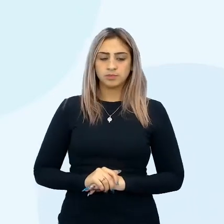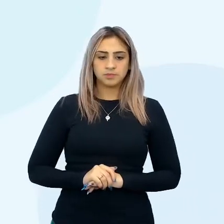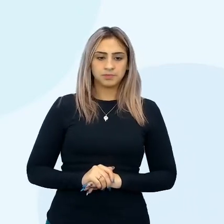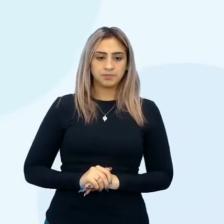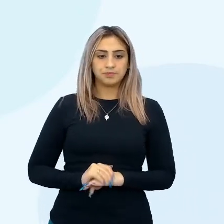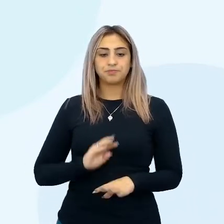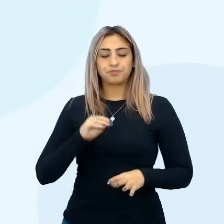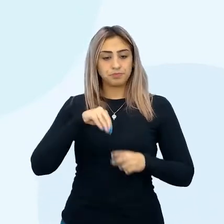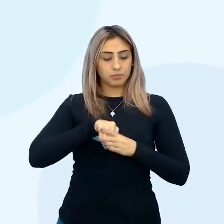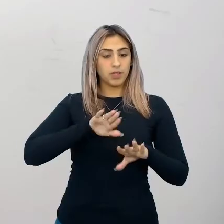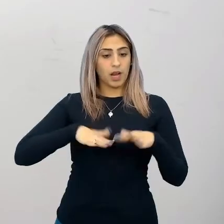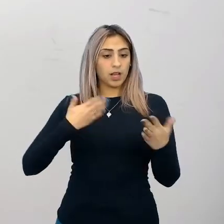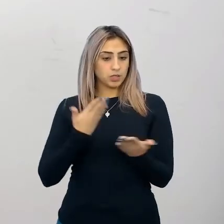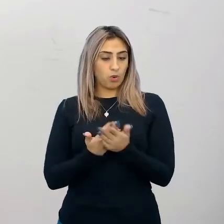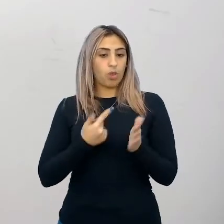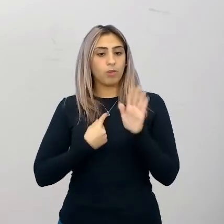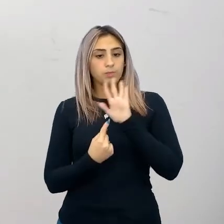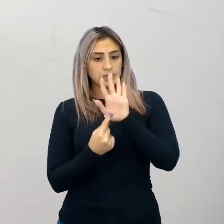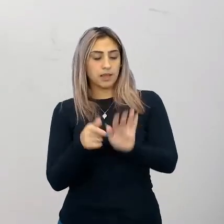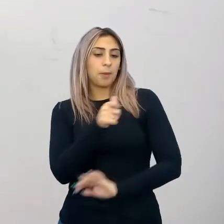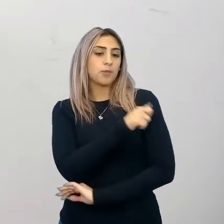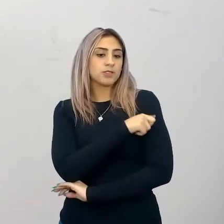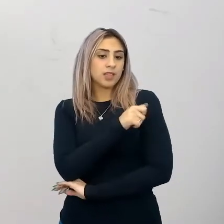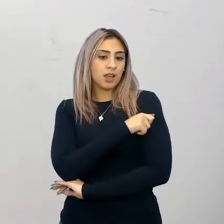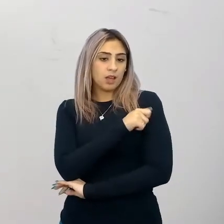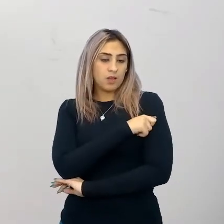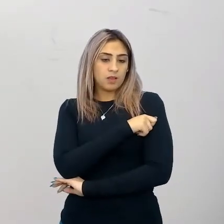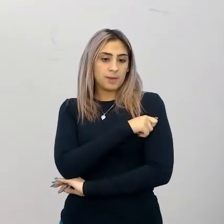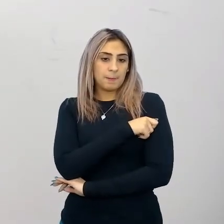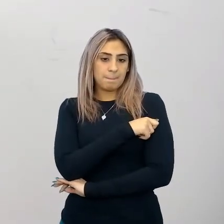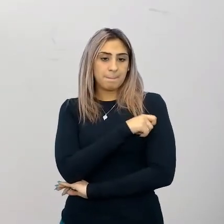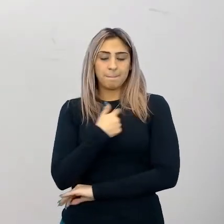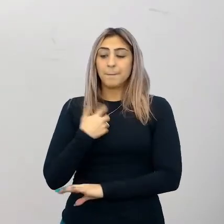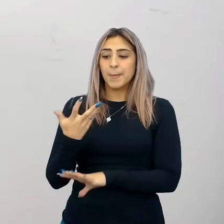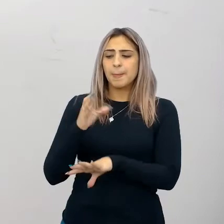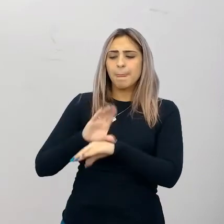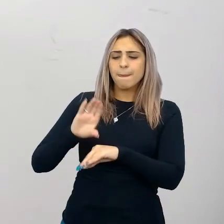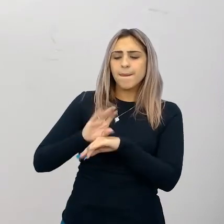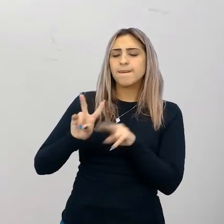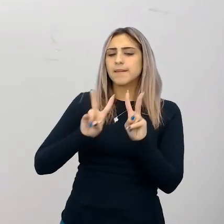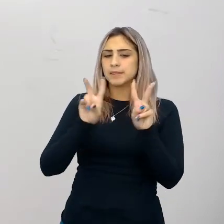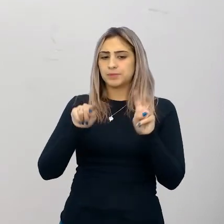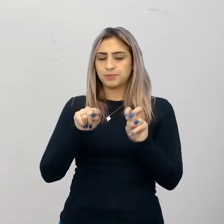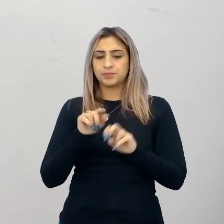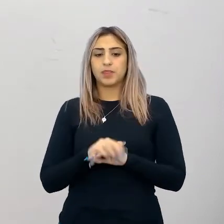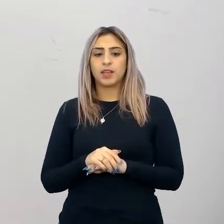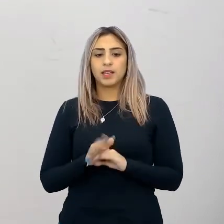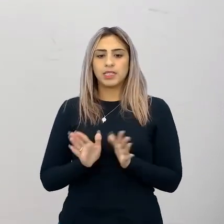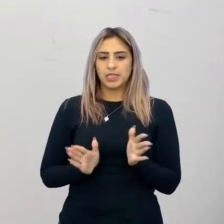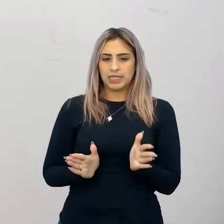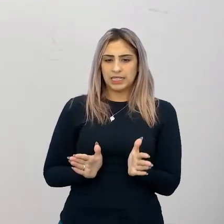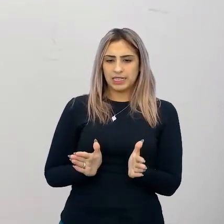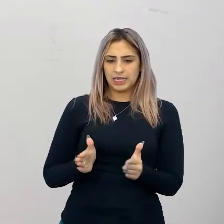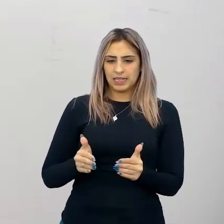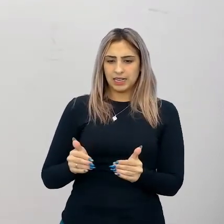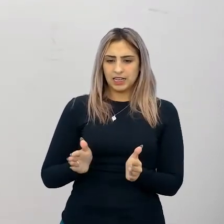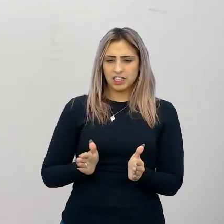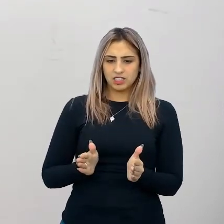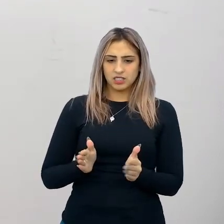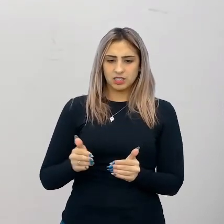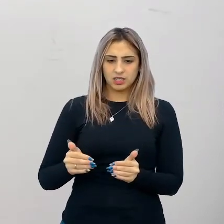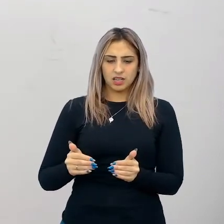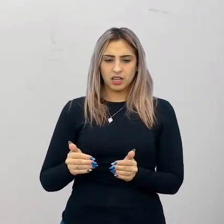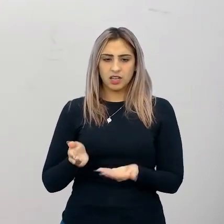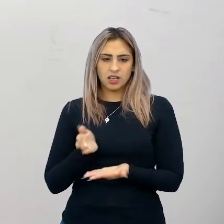Na escola, eu apresentei para os estudantes, você teve contato, a gente conversou sobre isso. Tem aquelas caixas de cinema que foram para a escola, que